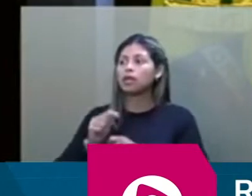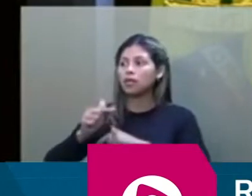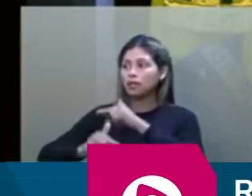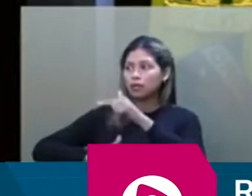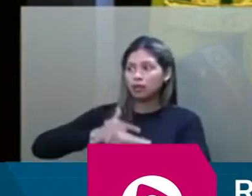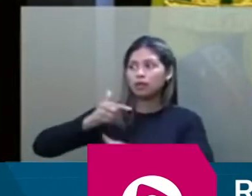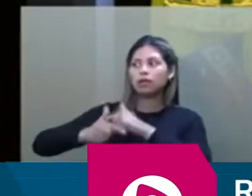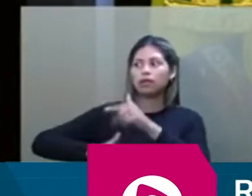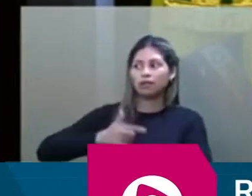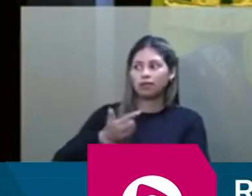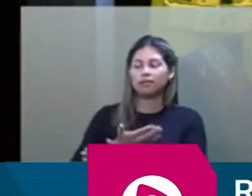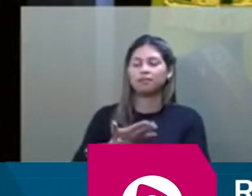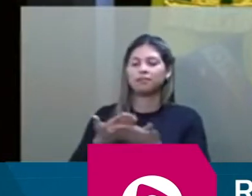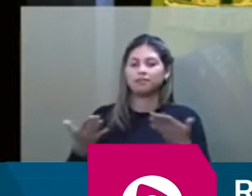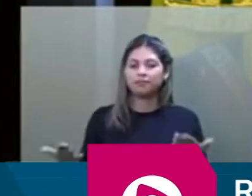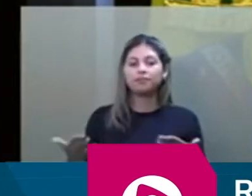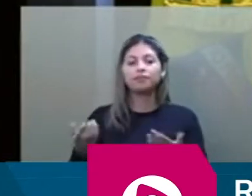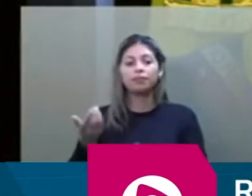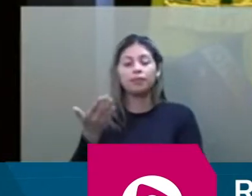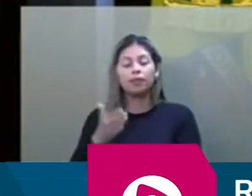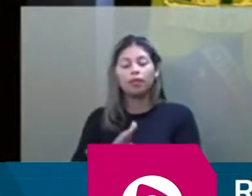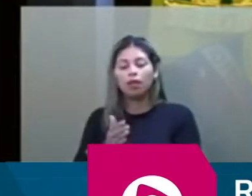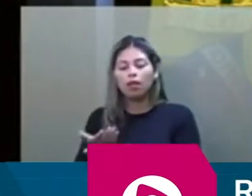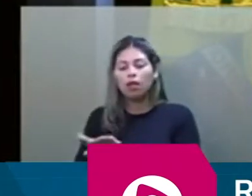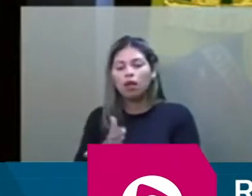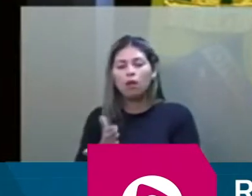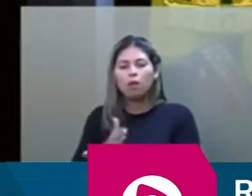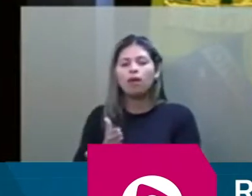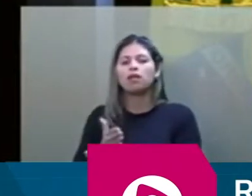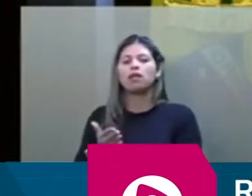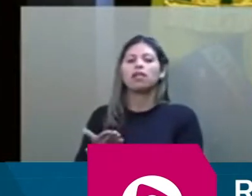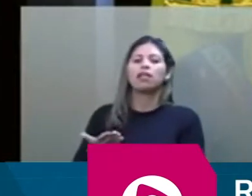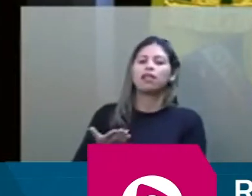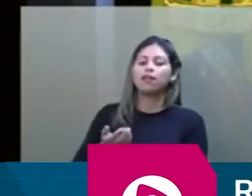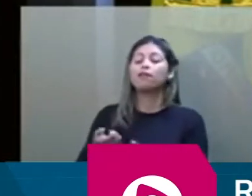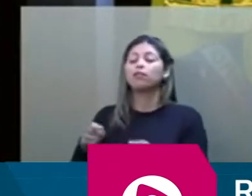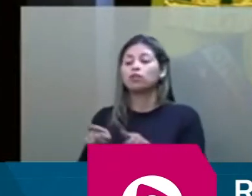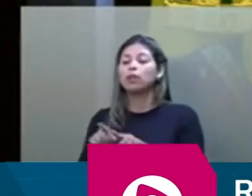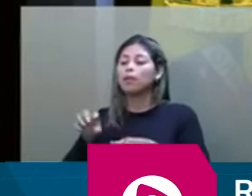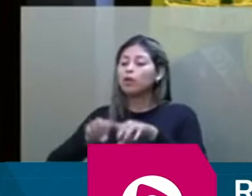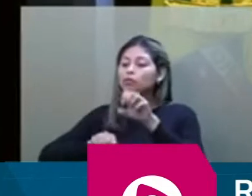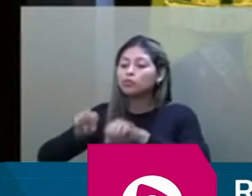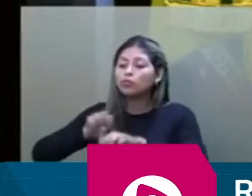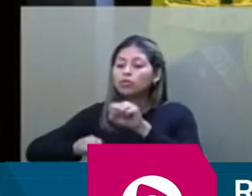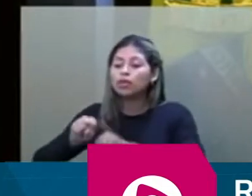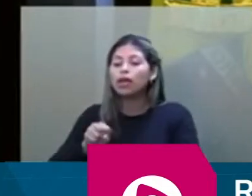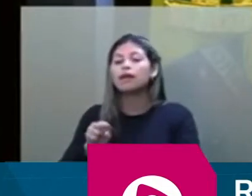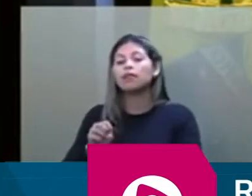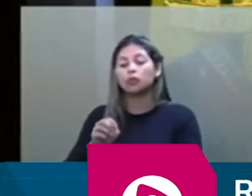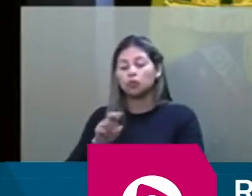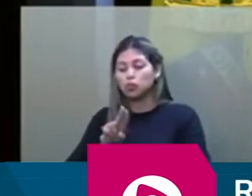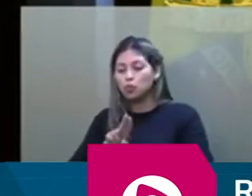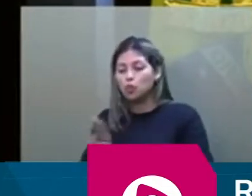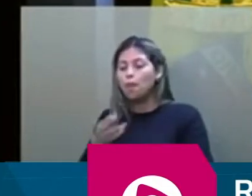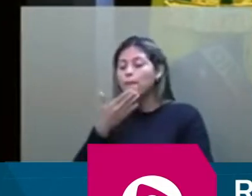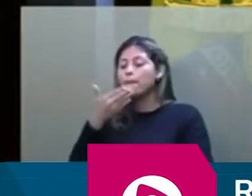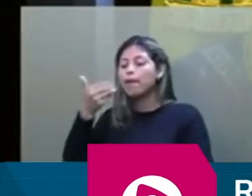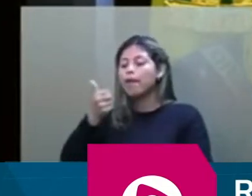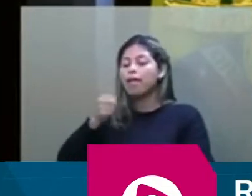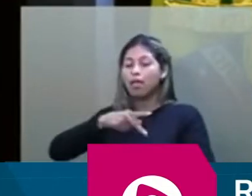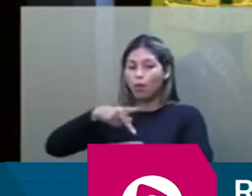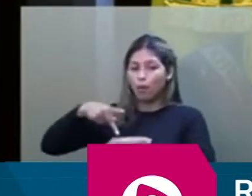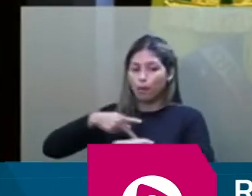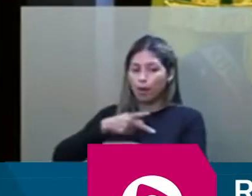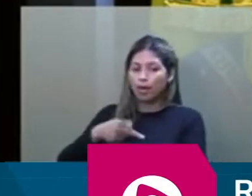com serenidade, equilíbrio e isenção, buscando consensos possíveis em nome do melhor para o país, o